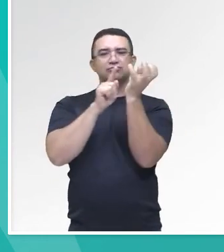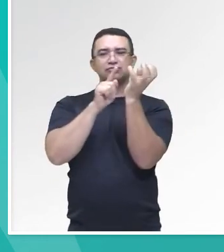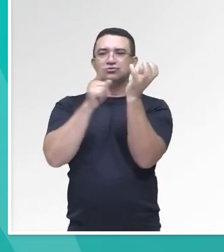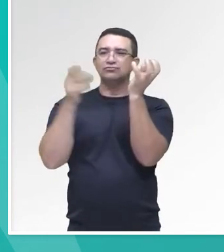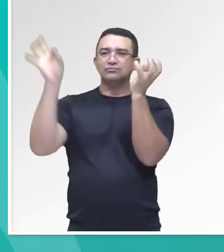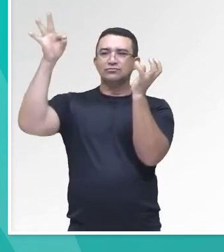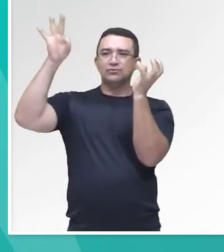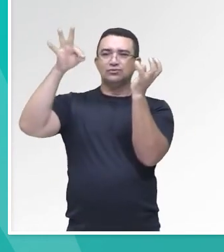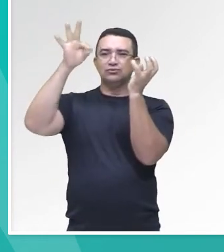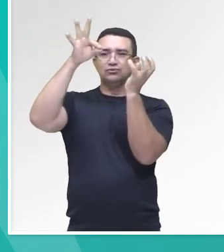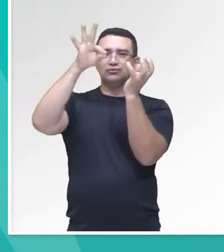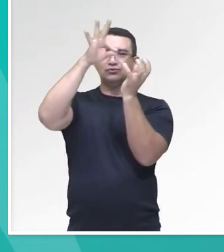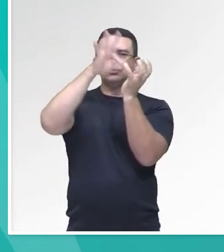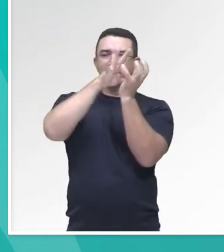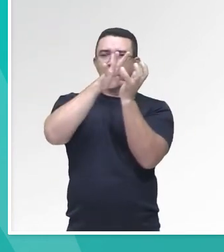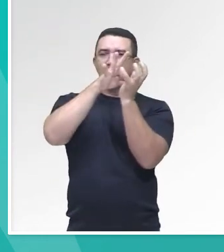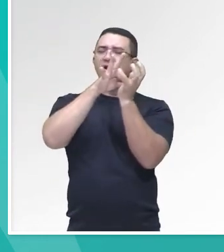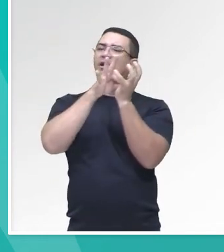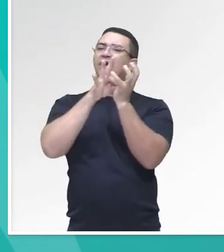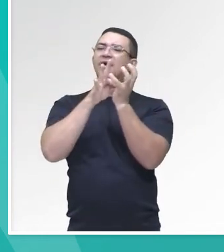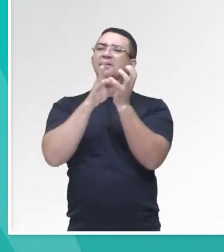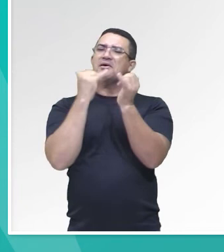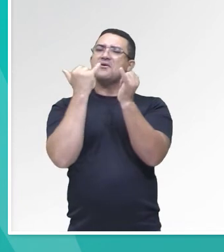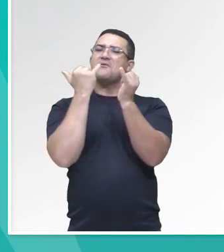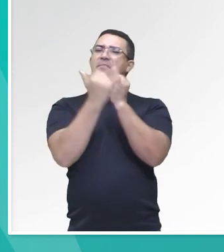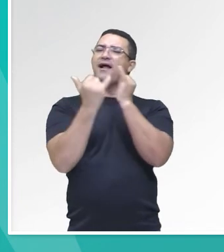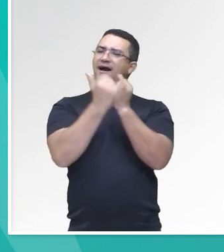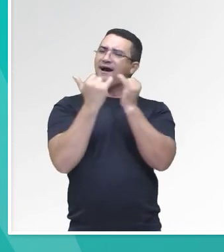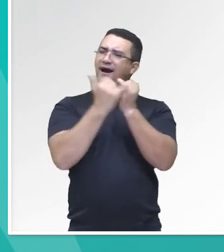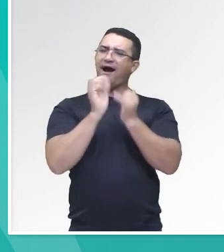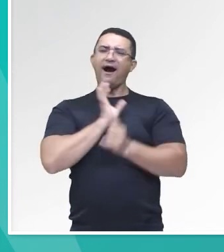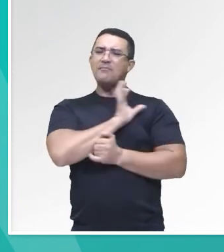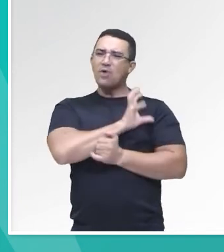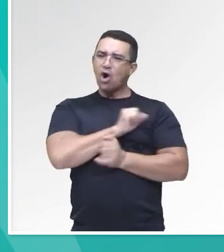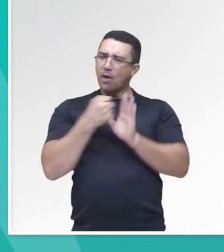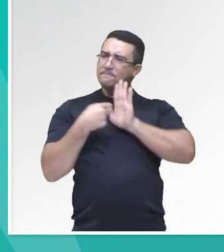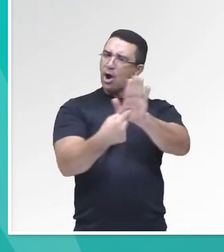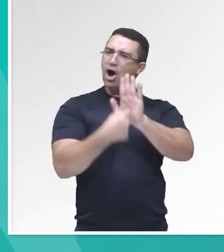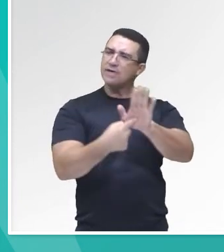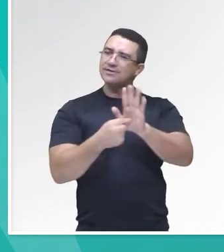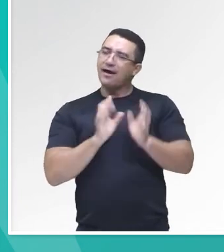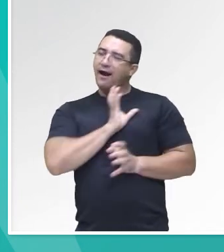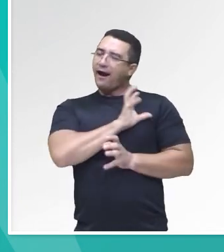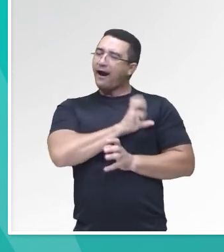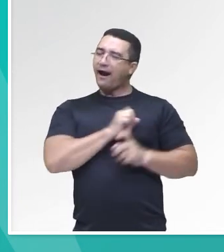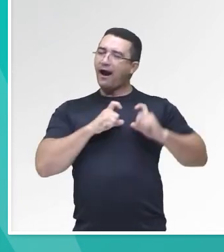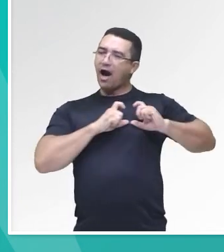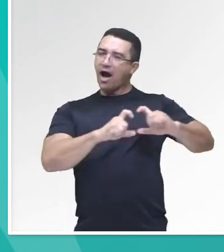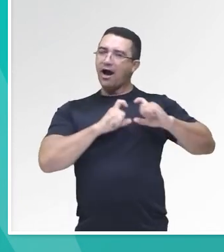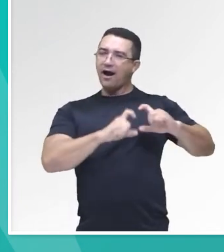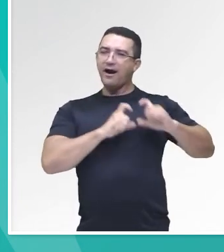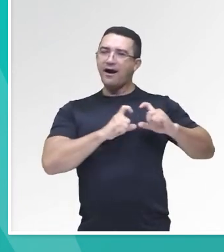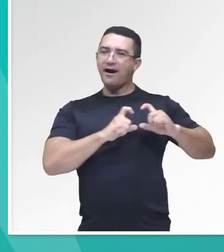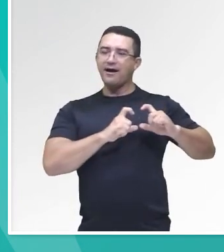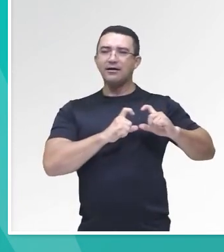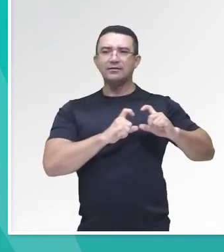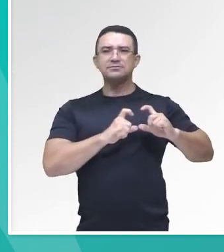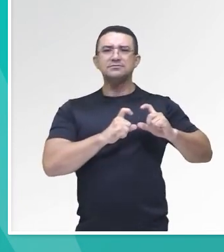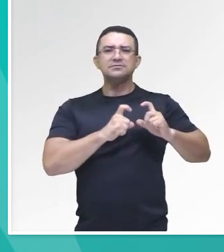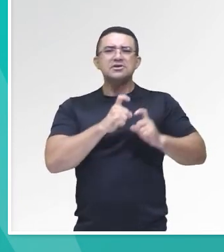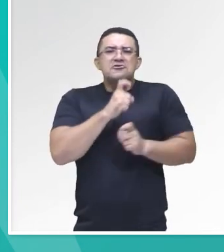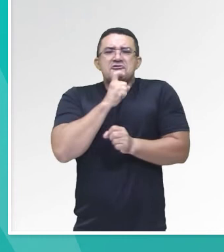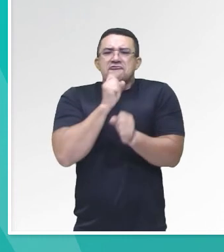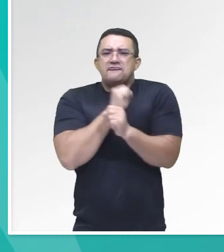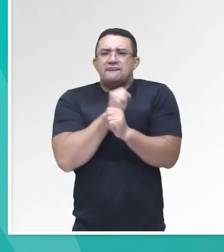como se fossem amor, né? Ele apresenta o amor. Diz que o frio é uma fase ruim,